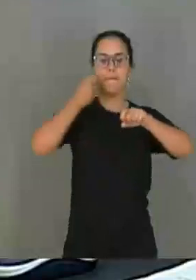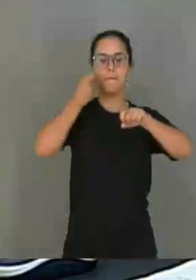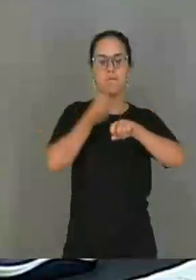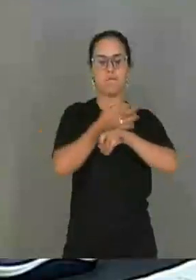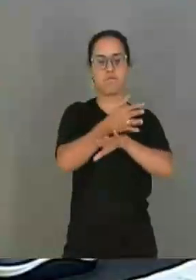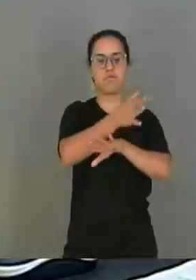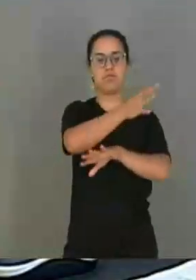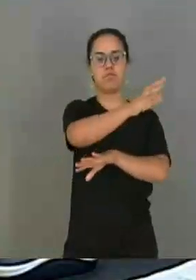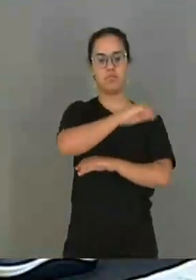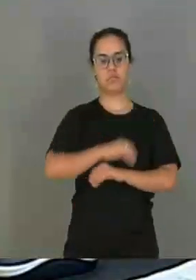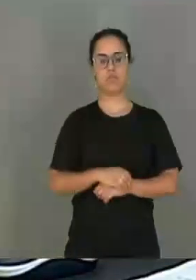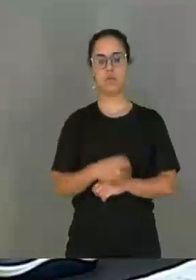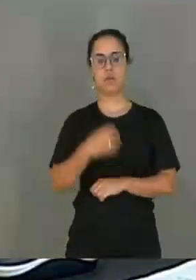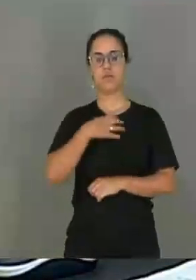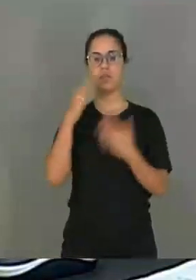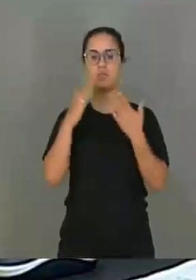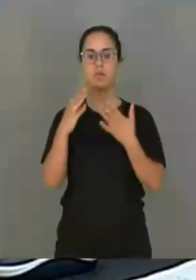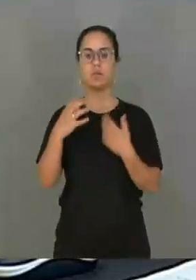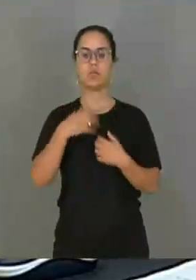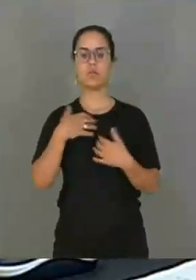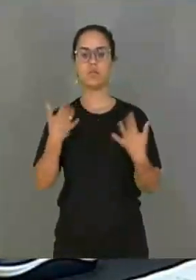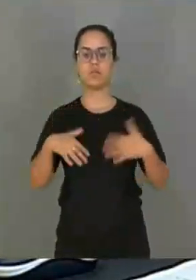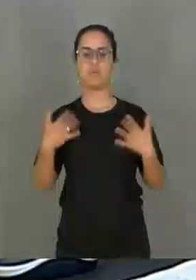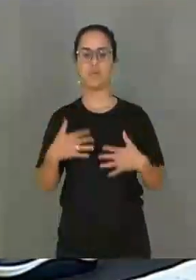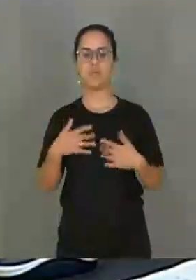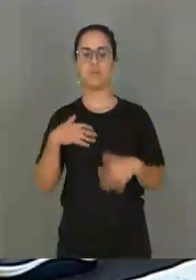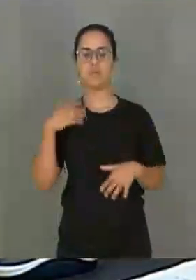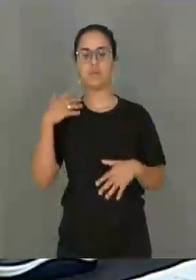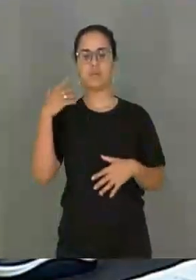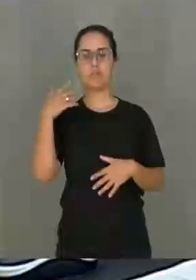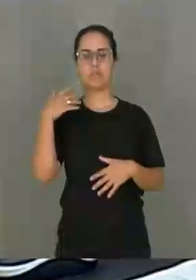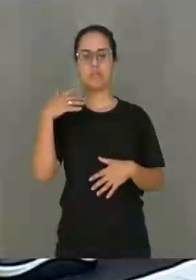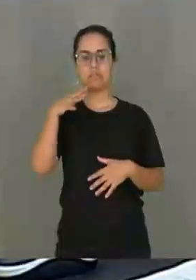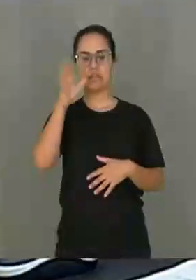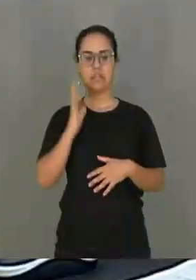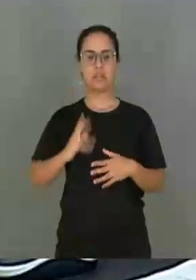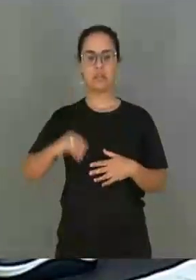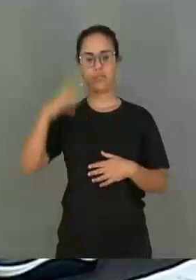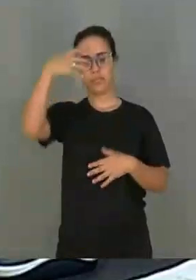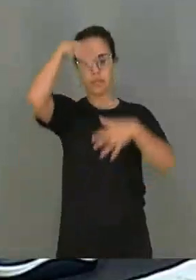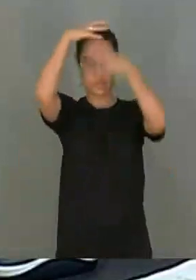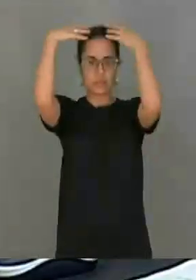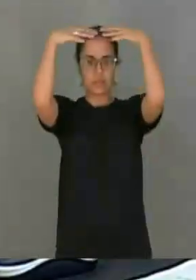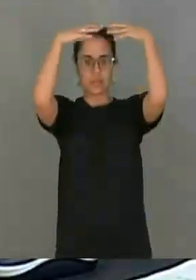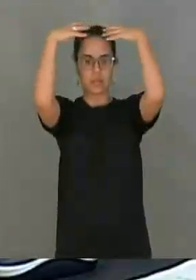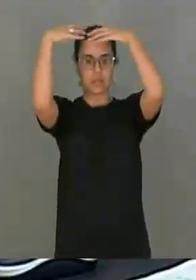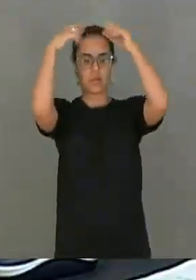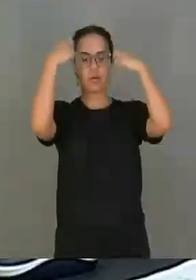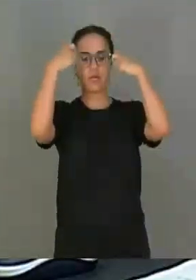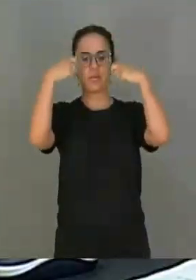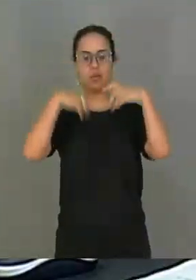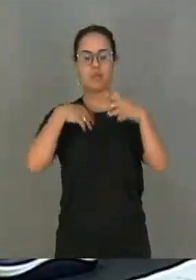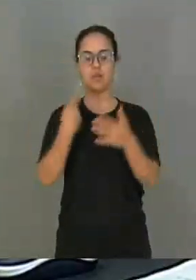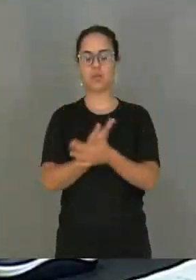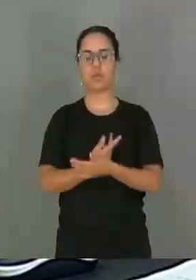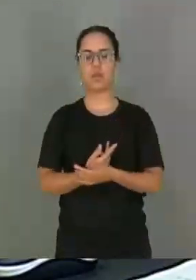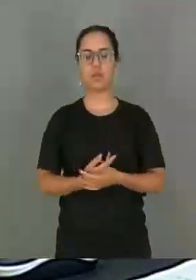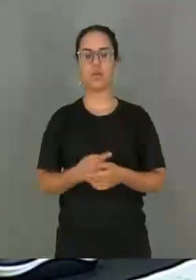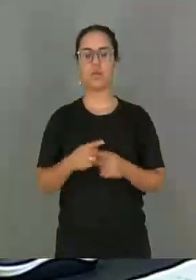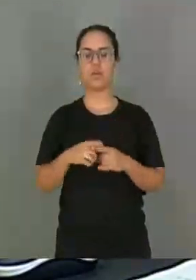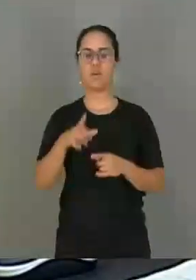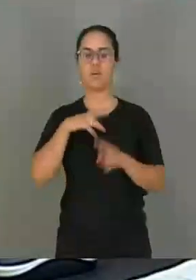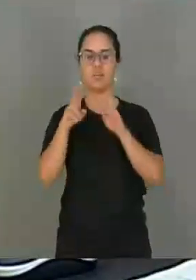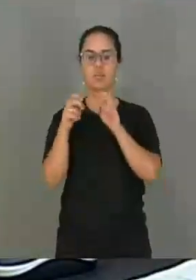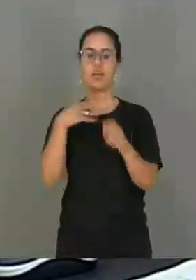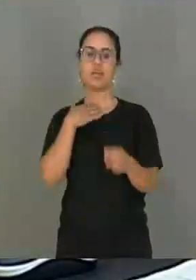me sinto incomodado com isso, sabe? Com essa lavagem cerebral que tenta ser feita, né? É um assunto